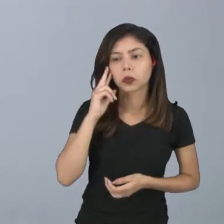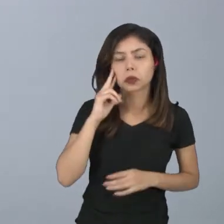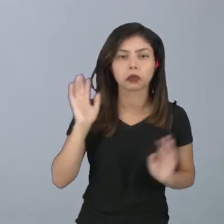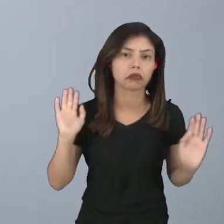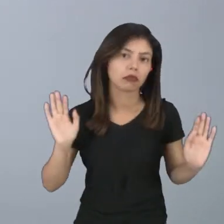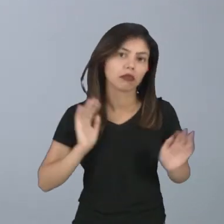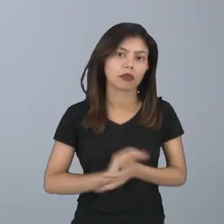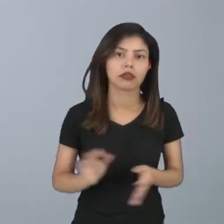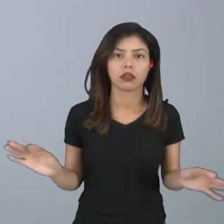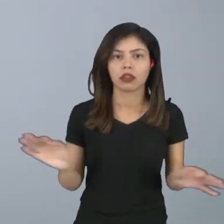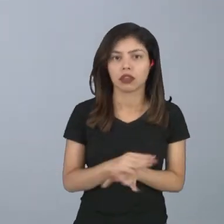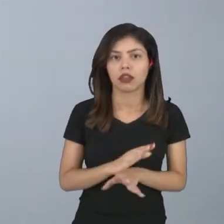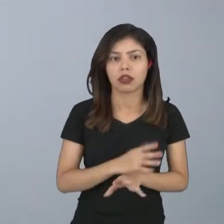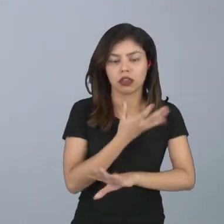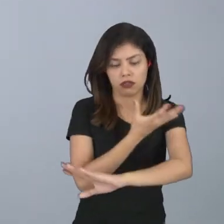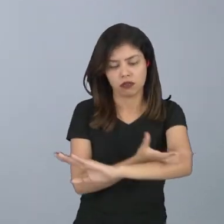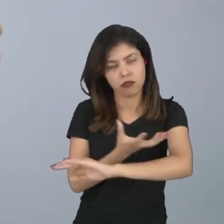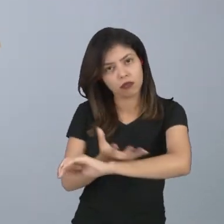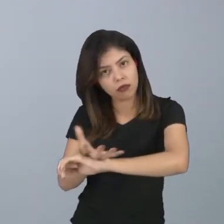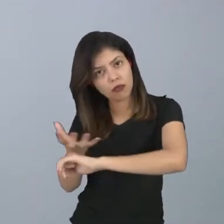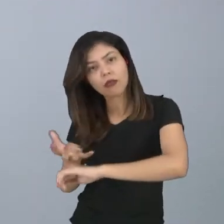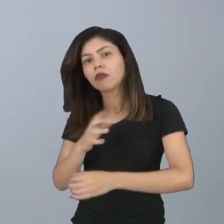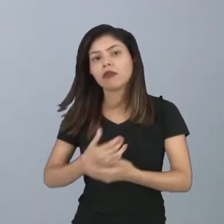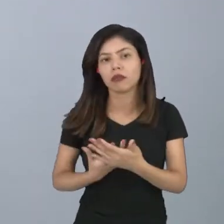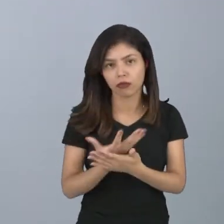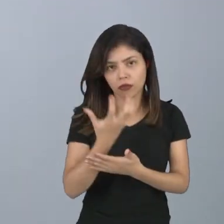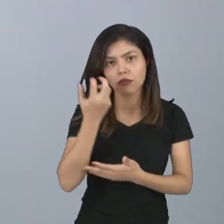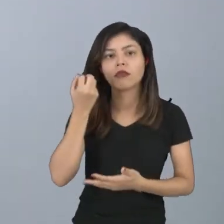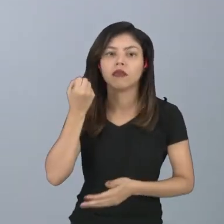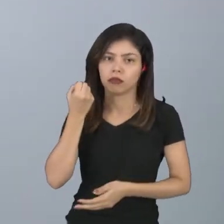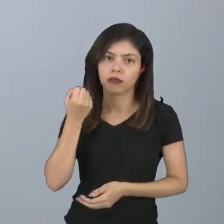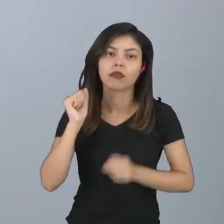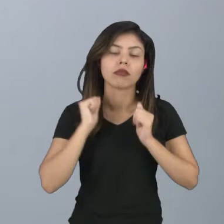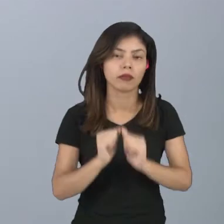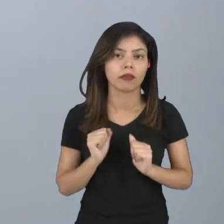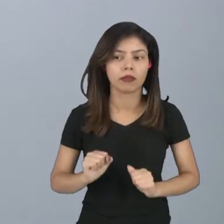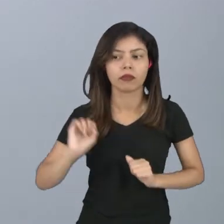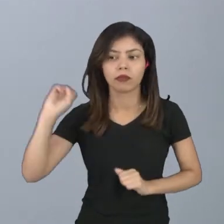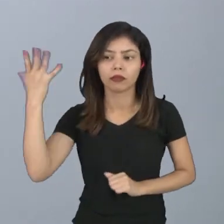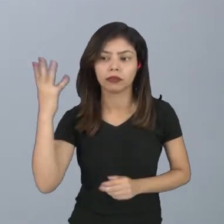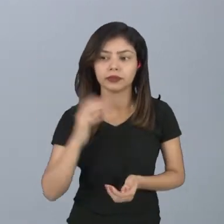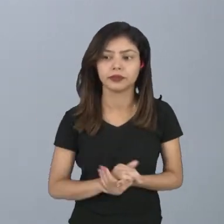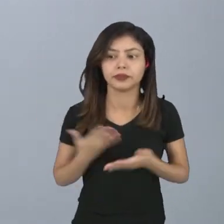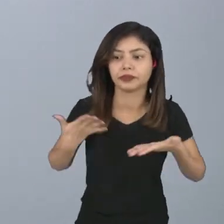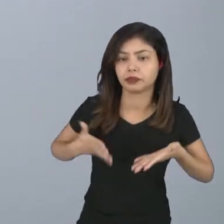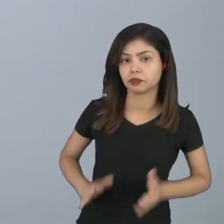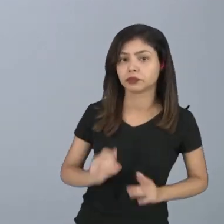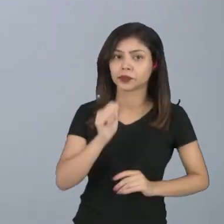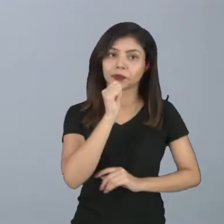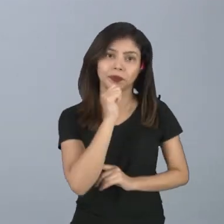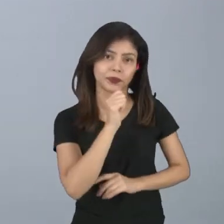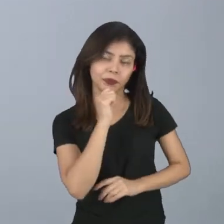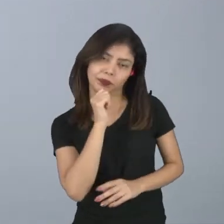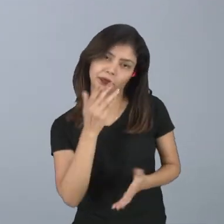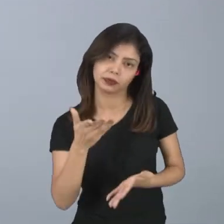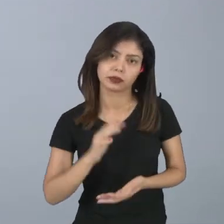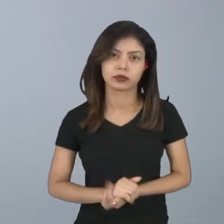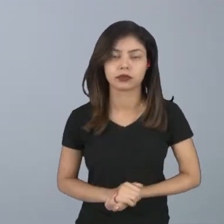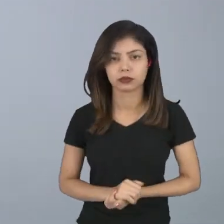naturalmente, e acabou que no meio das plantas, por mais que ele tenha retirado, né, pode acontecer de nascer ainda,